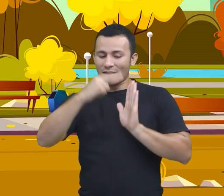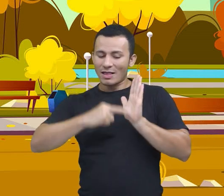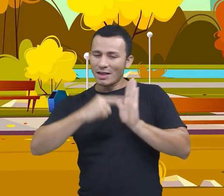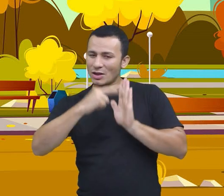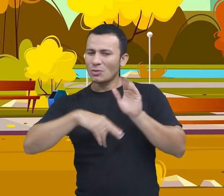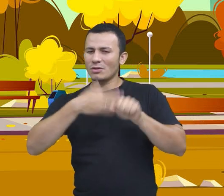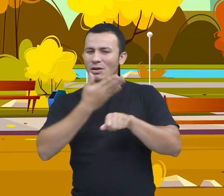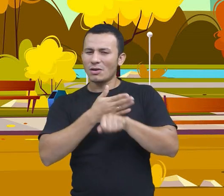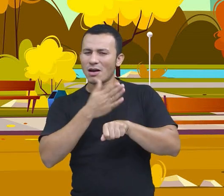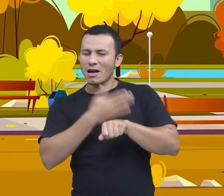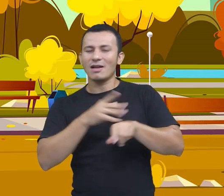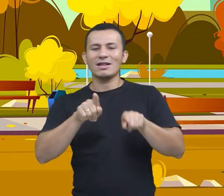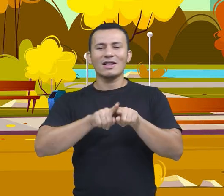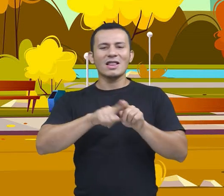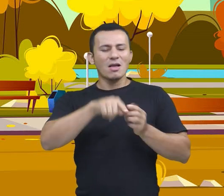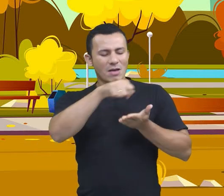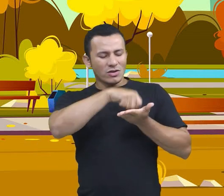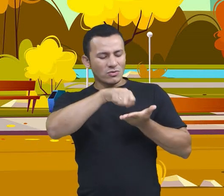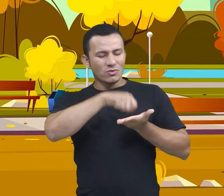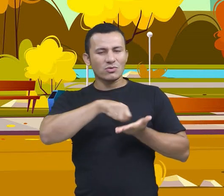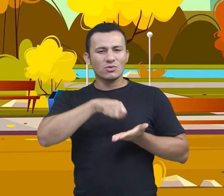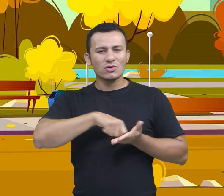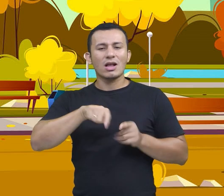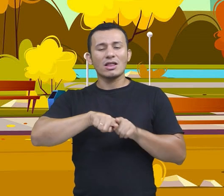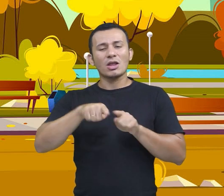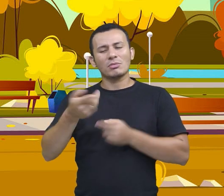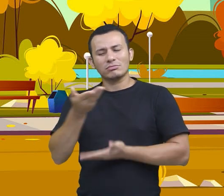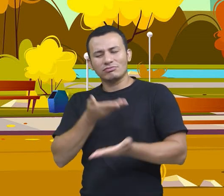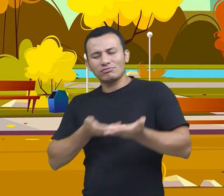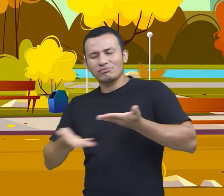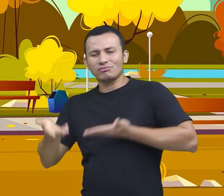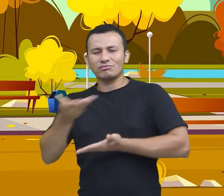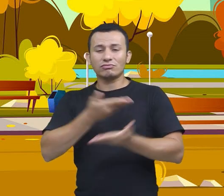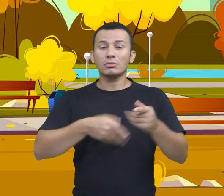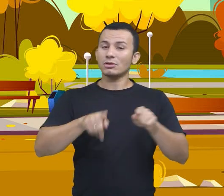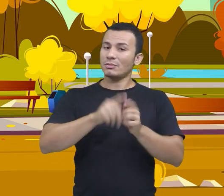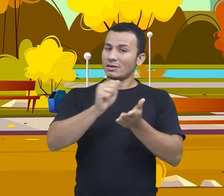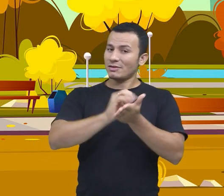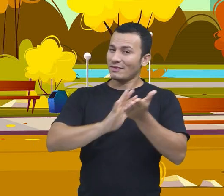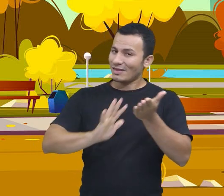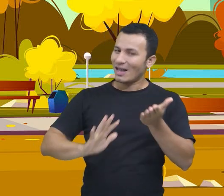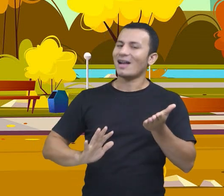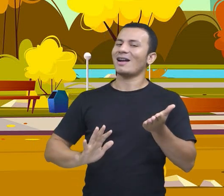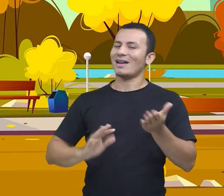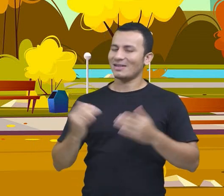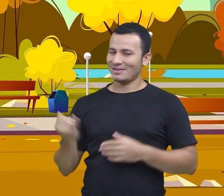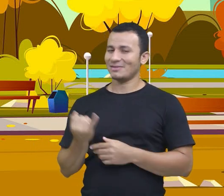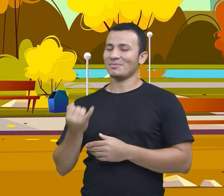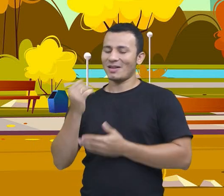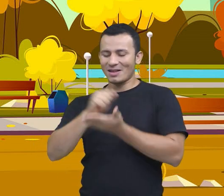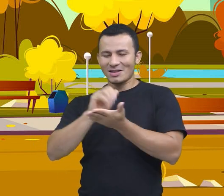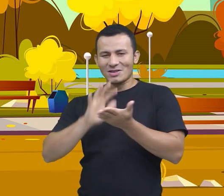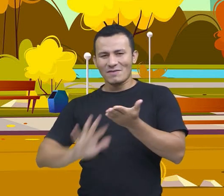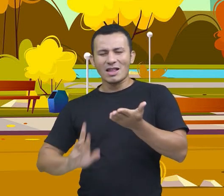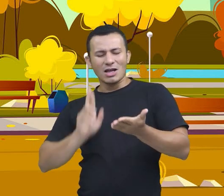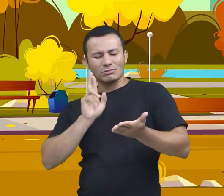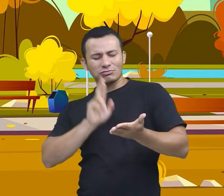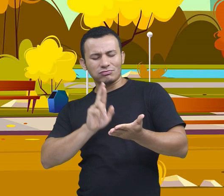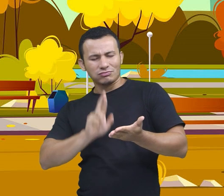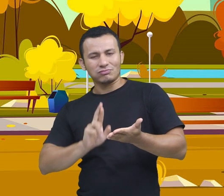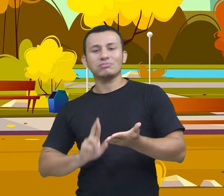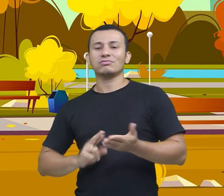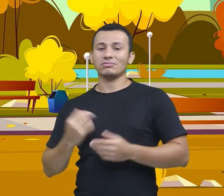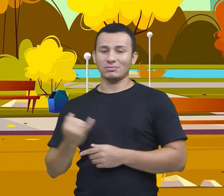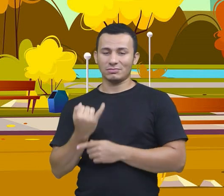da escrita, da participação, das atividades. É importante responder a